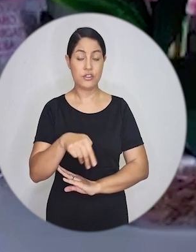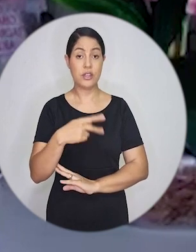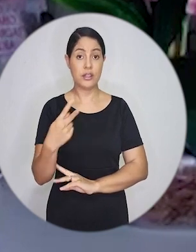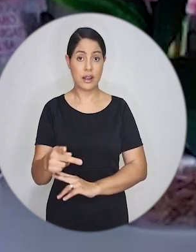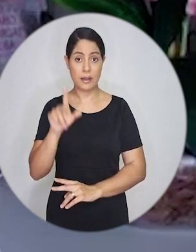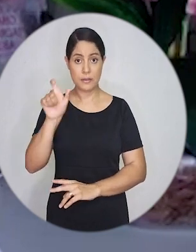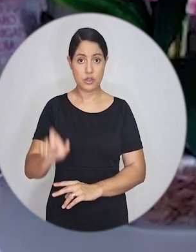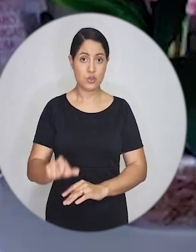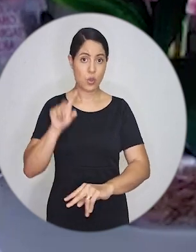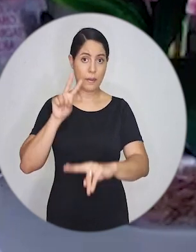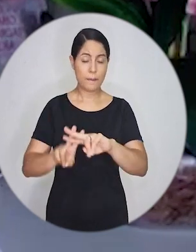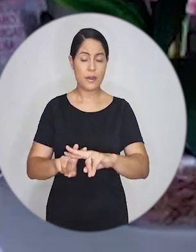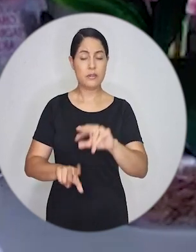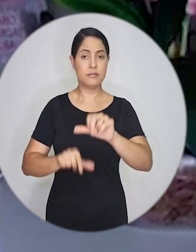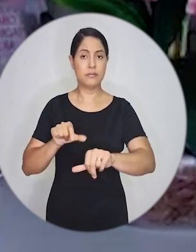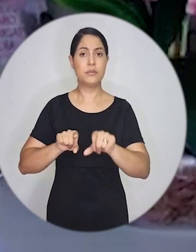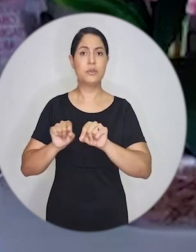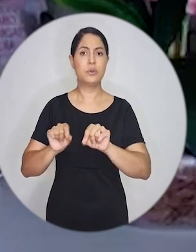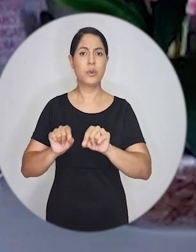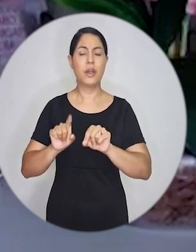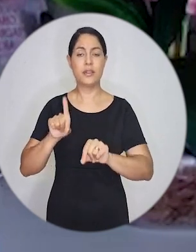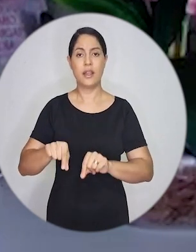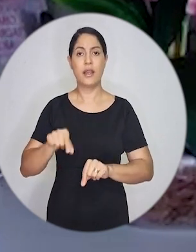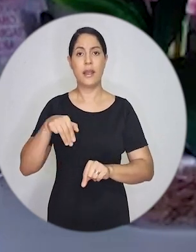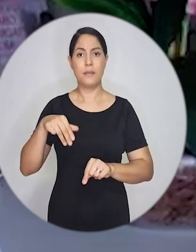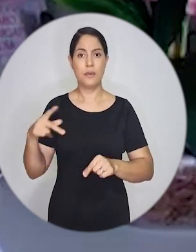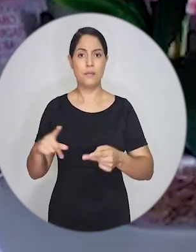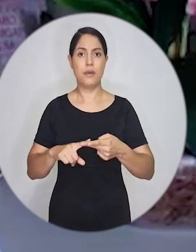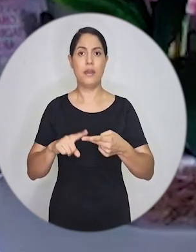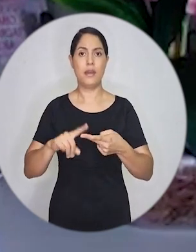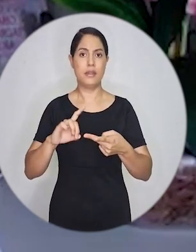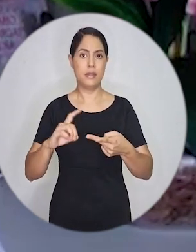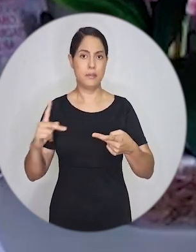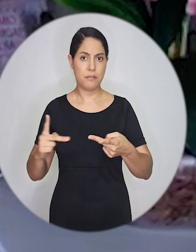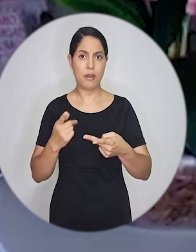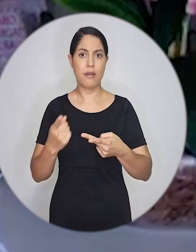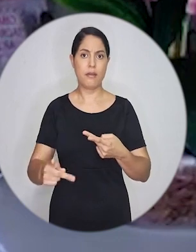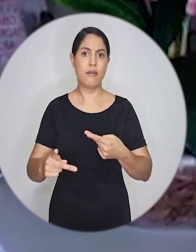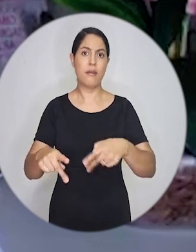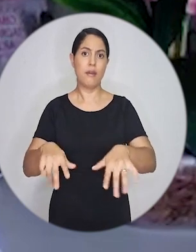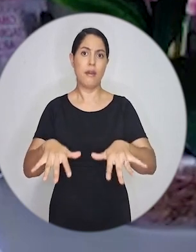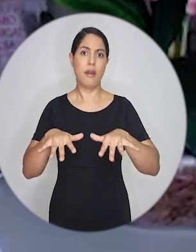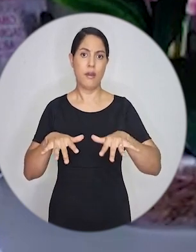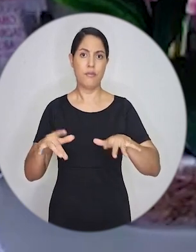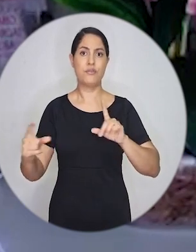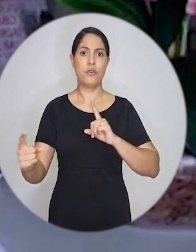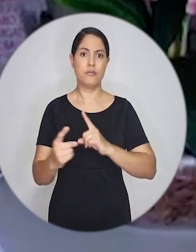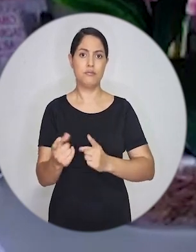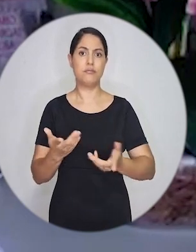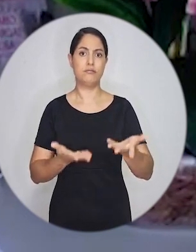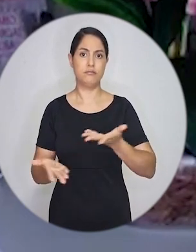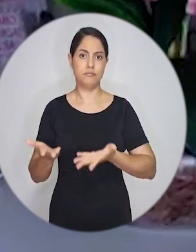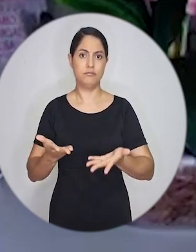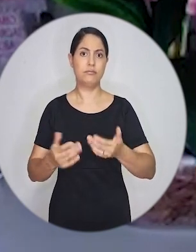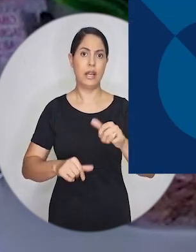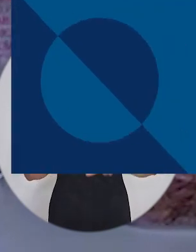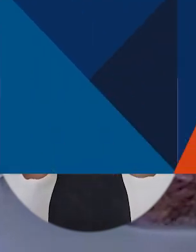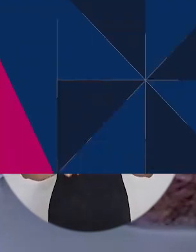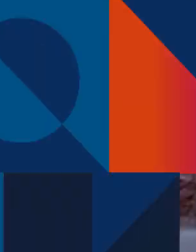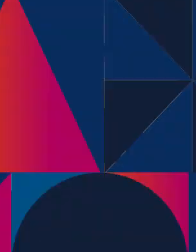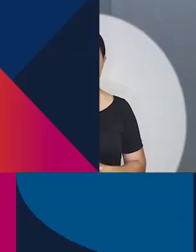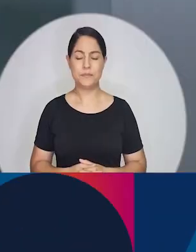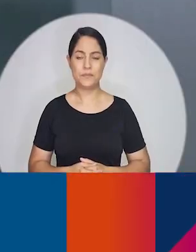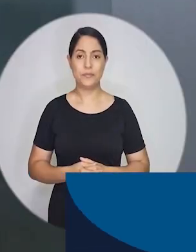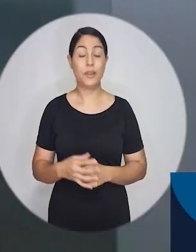nós temos instalado o Poder Judiciário, o Ministério Público e Defensoria, onde também é realizada audiência de custódia, tão logo essa pessoa chegue lá